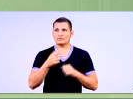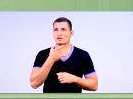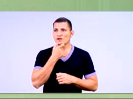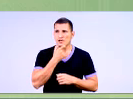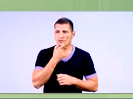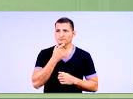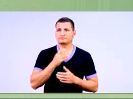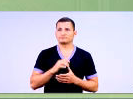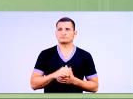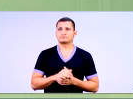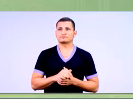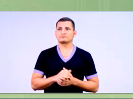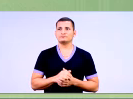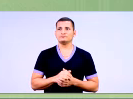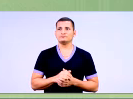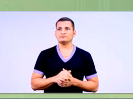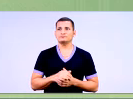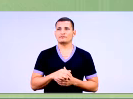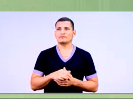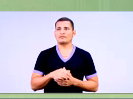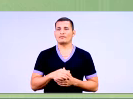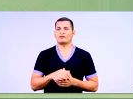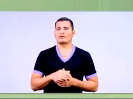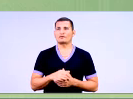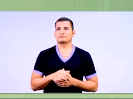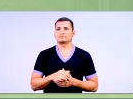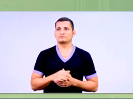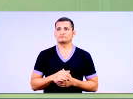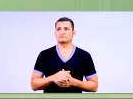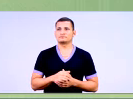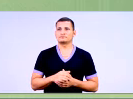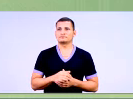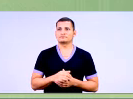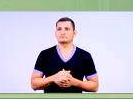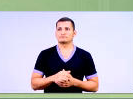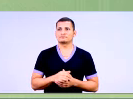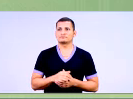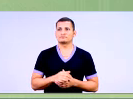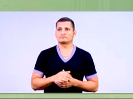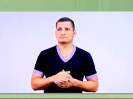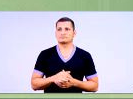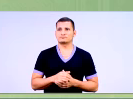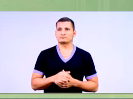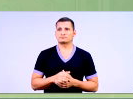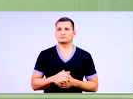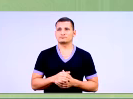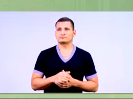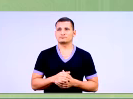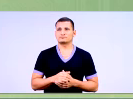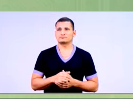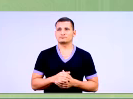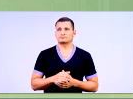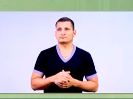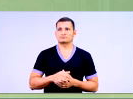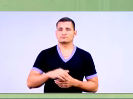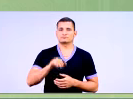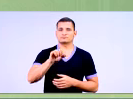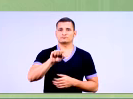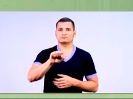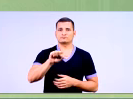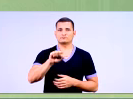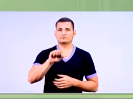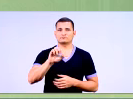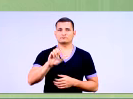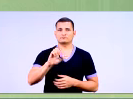vir com um adjetivo, secretly. Secret é o adjetivo, secretly,